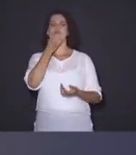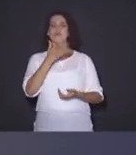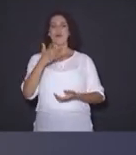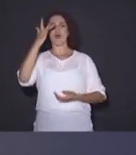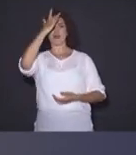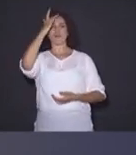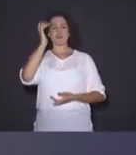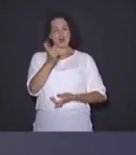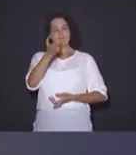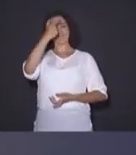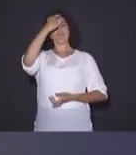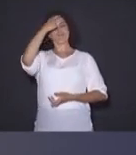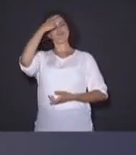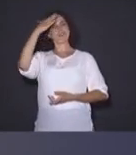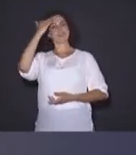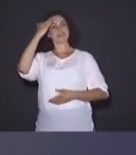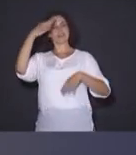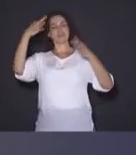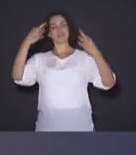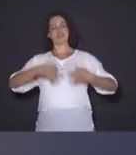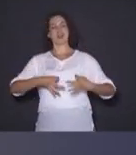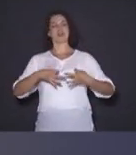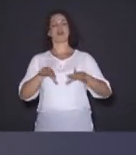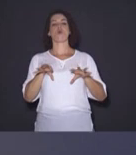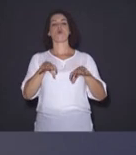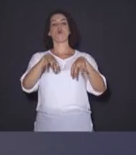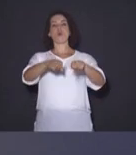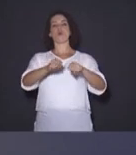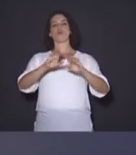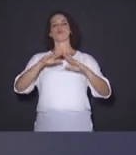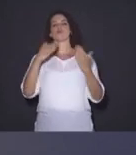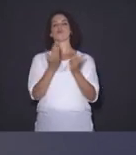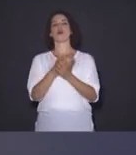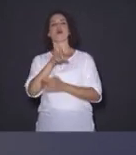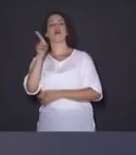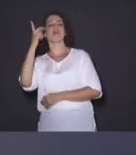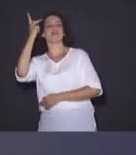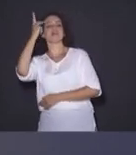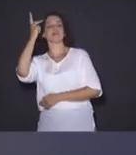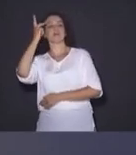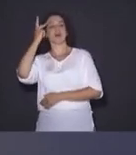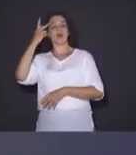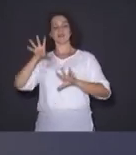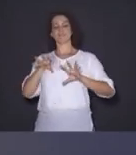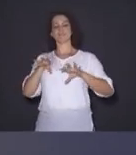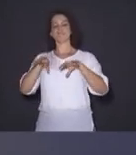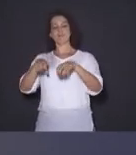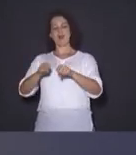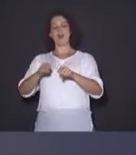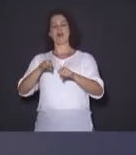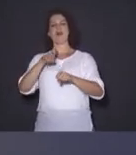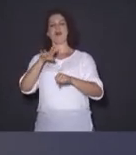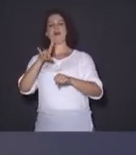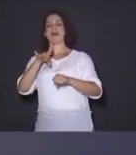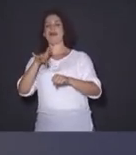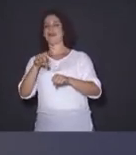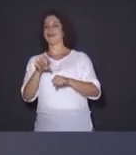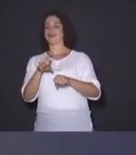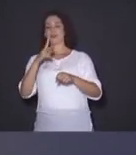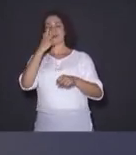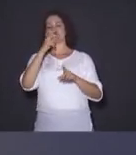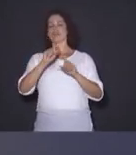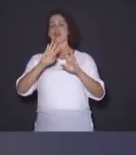é nas ocupações das escolas em são paulo que se apropriaram das redes e quebraram os muros das escolas